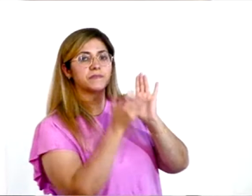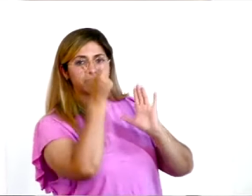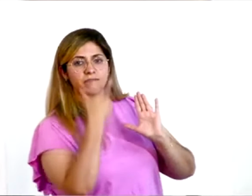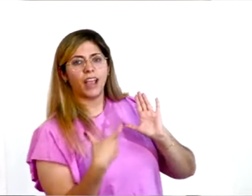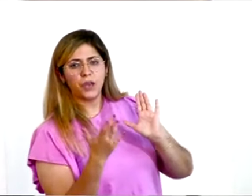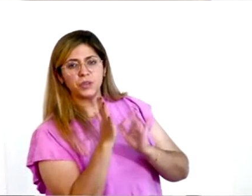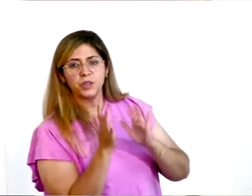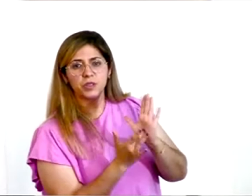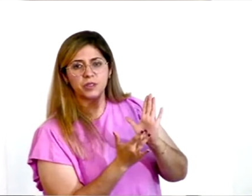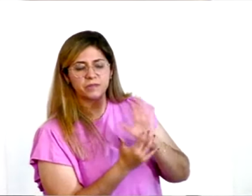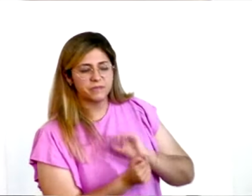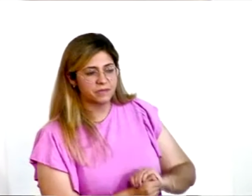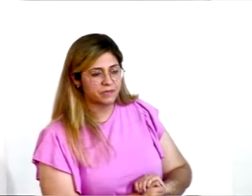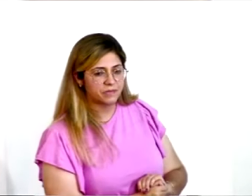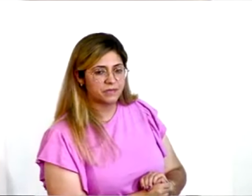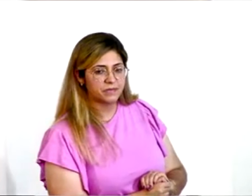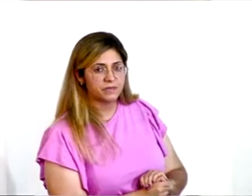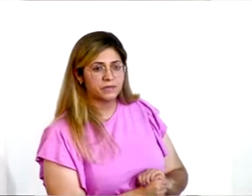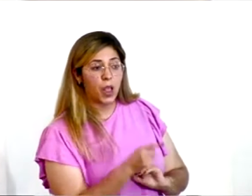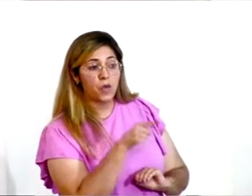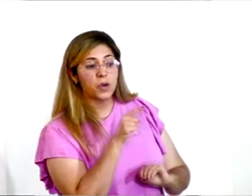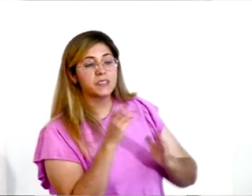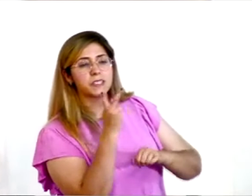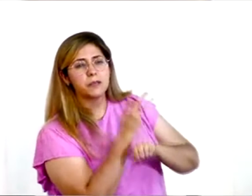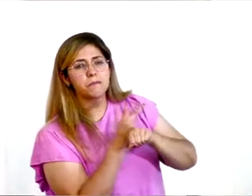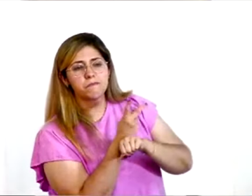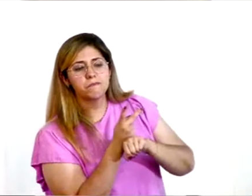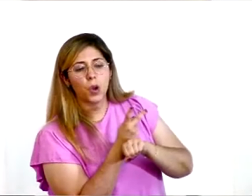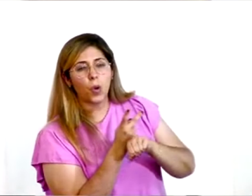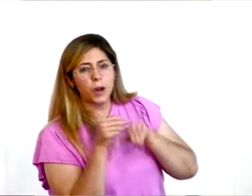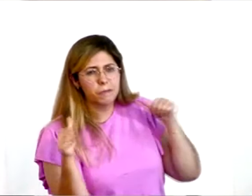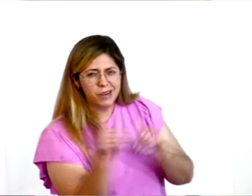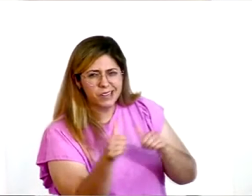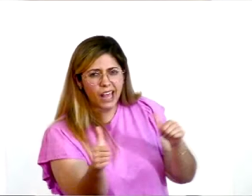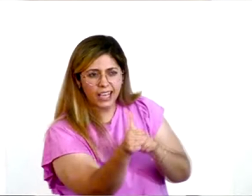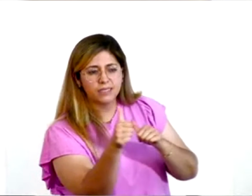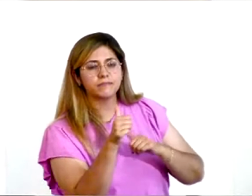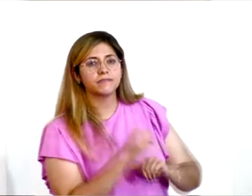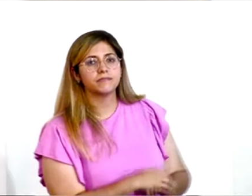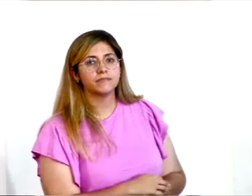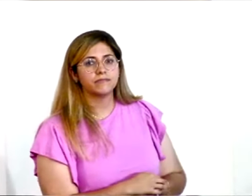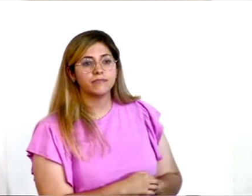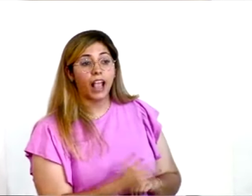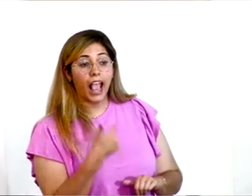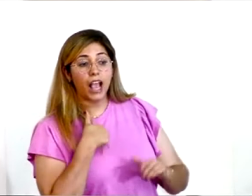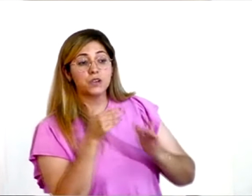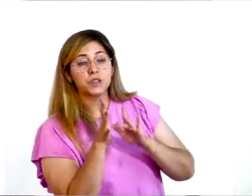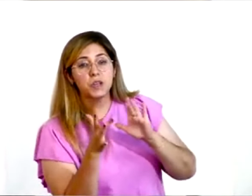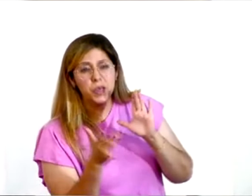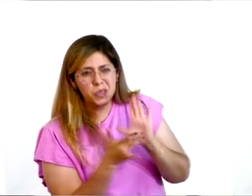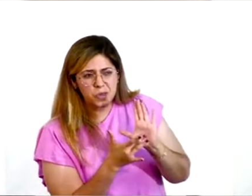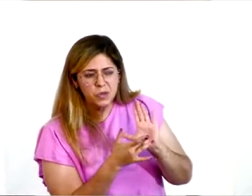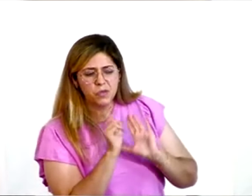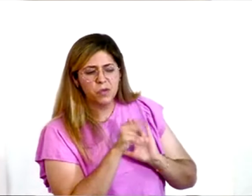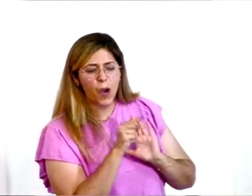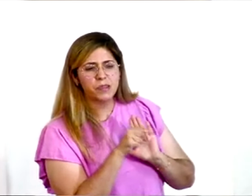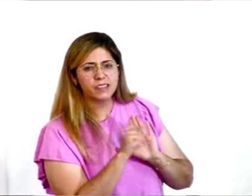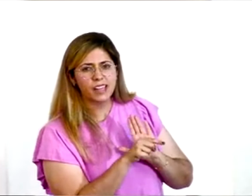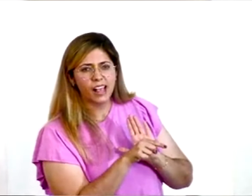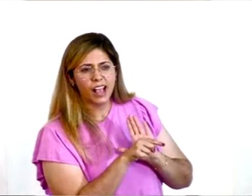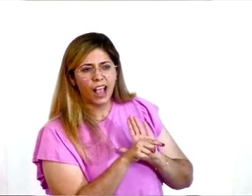Jesus. Eu sou Jesus a quem tu estás perseguindo. Eu sou Jesus a quem tu